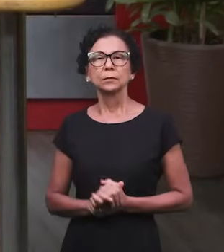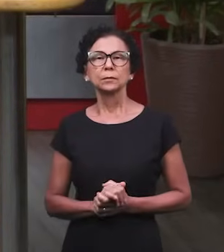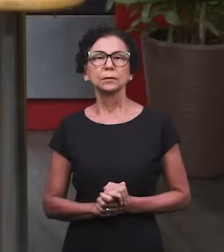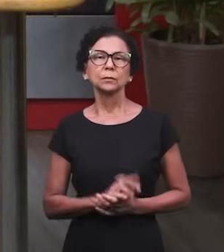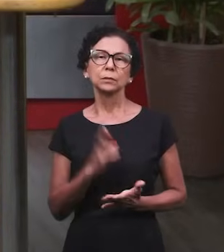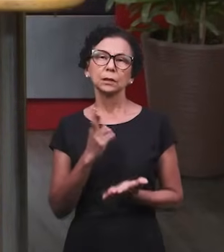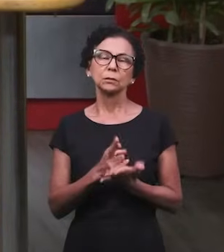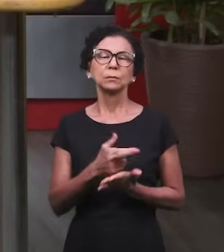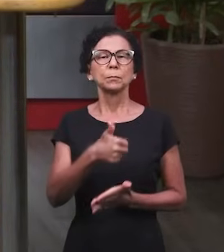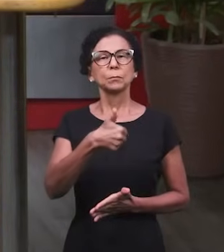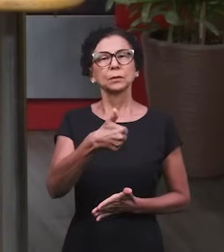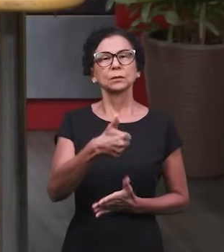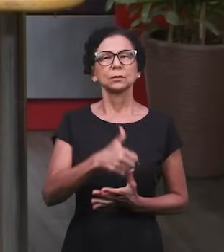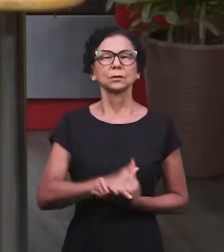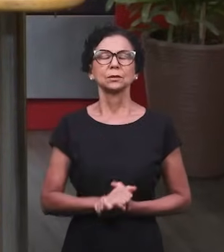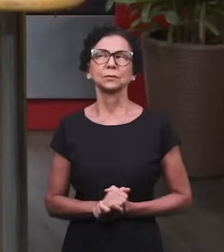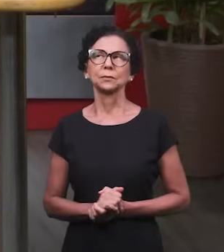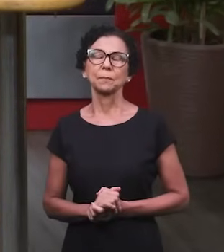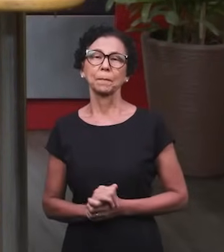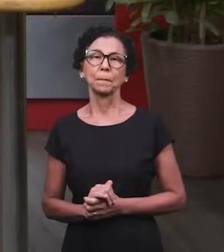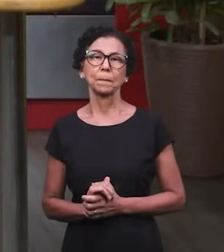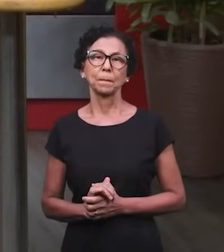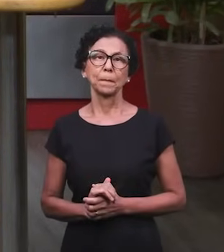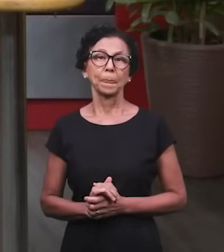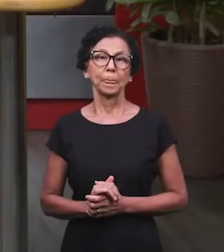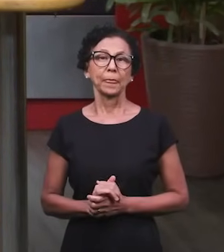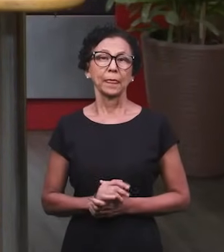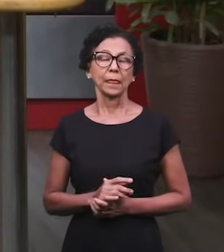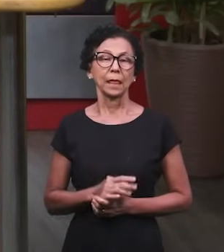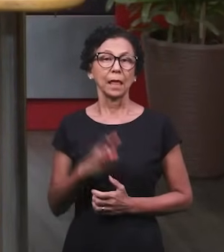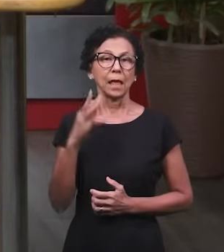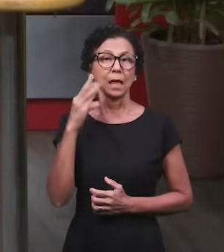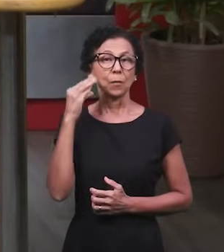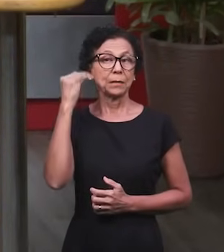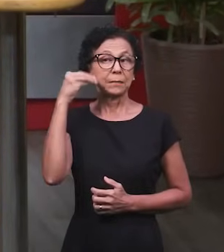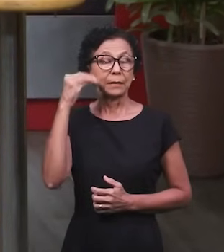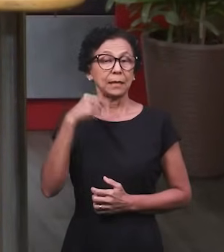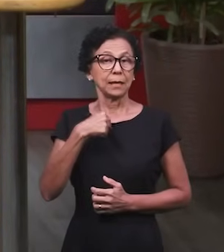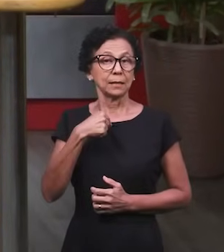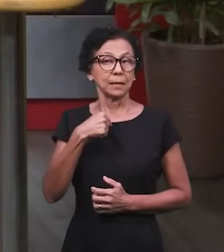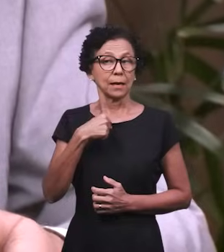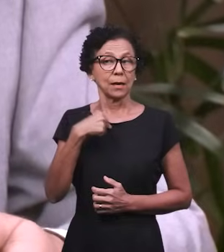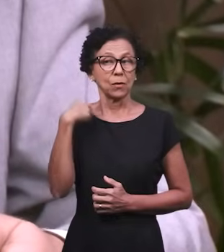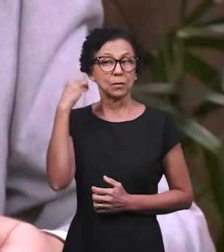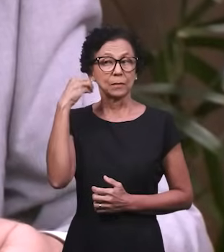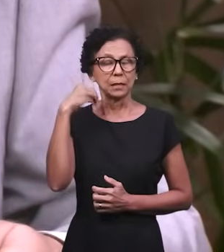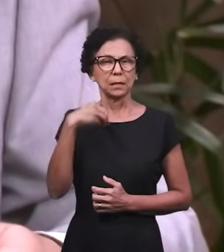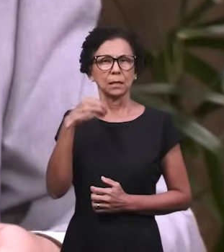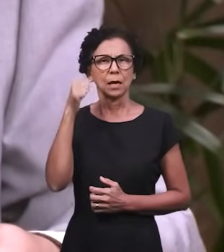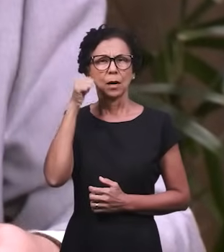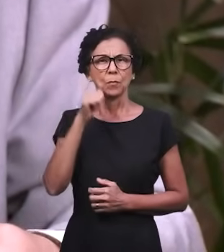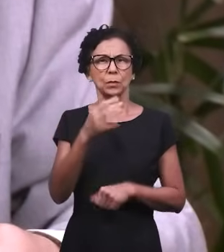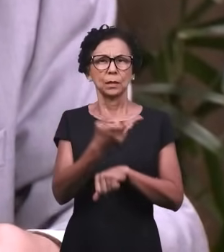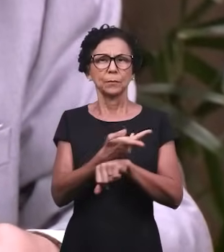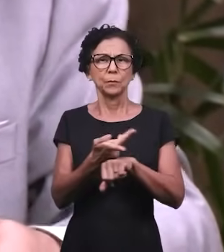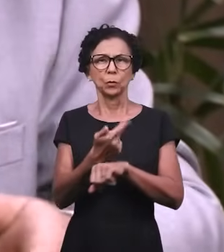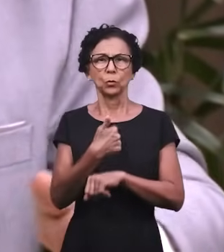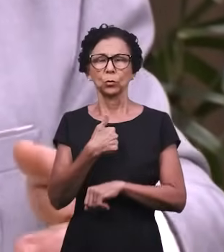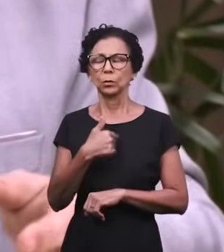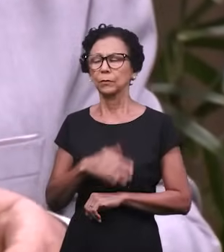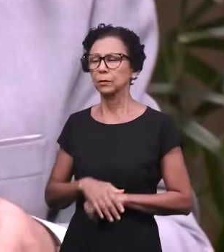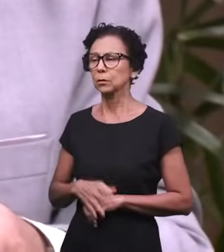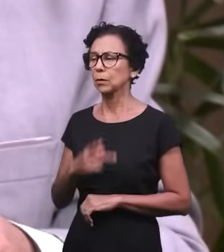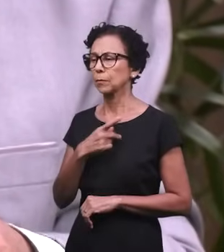eu me lembro de uma história de uma experiência uma história não experiência que eu vivi de uma senhora que me procurou e me disse o seguinte eu quero me